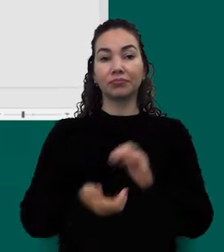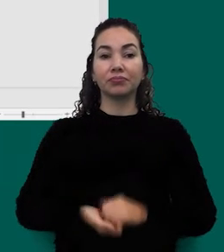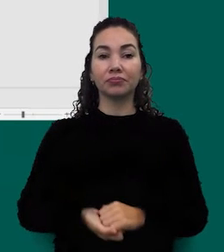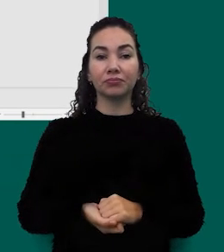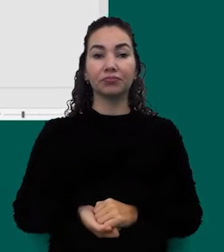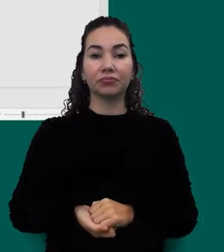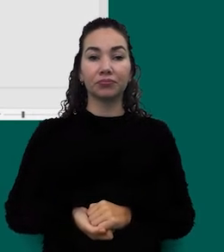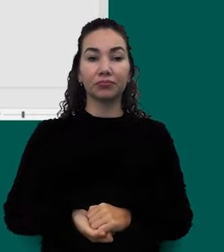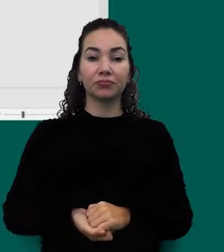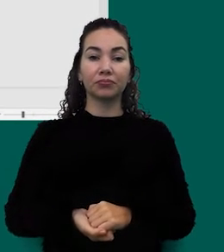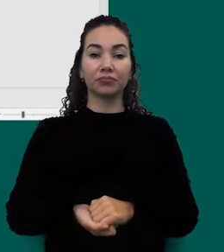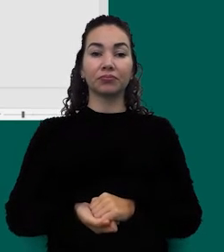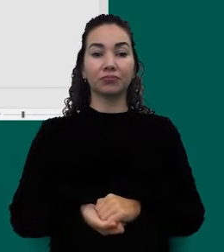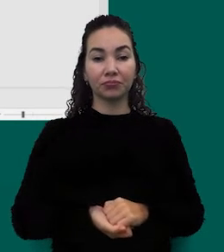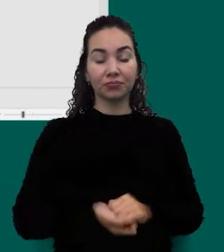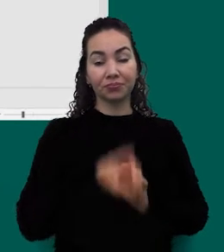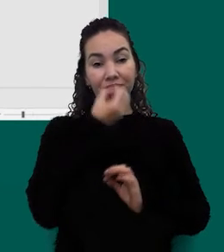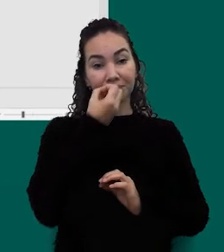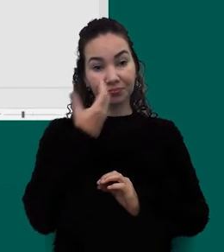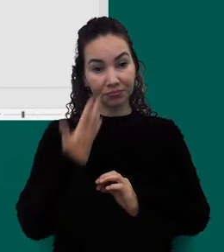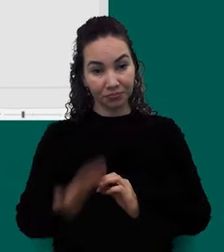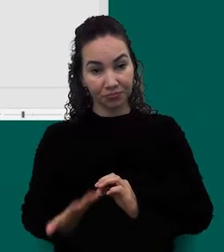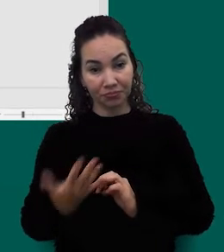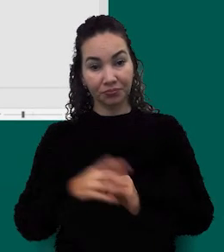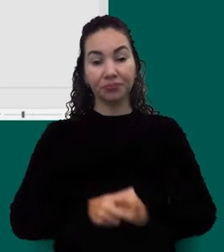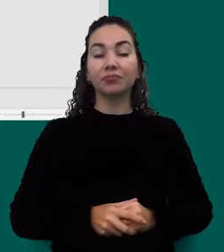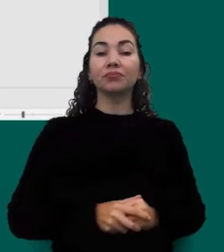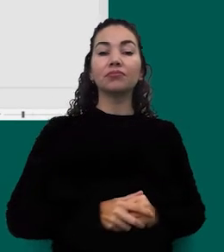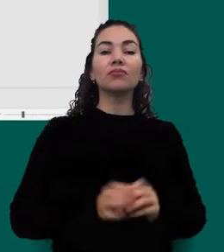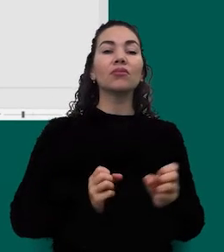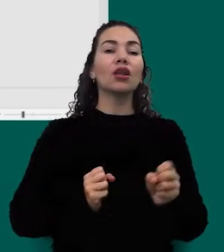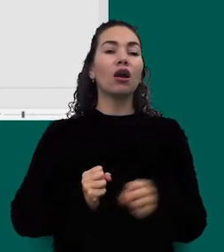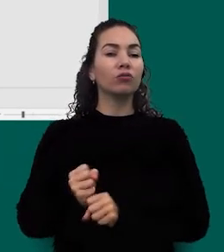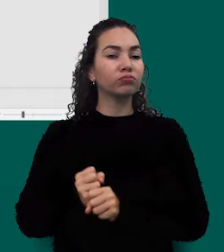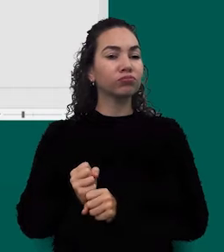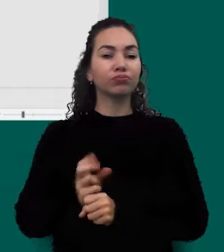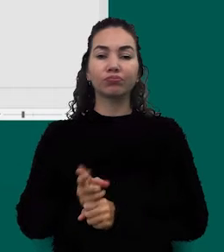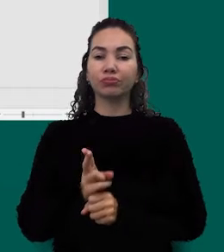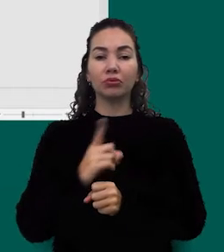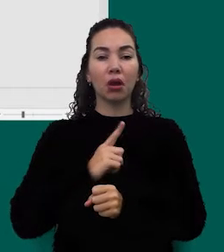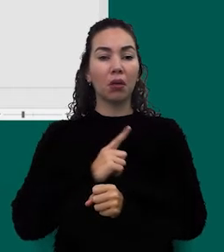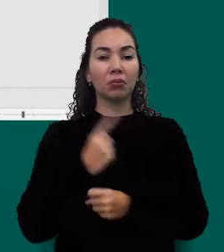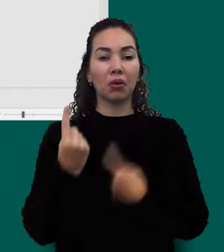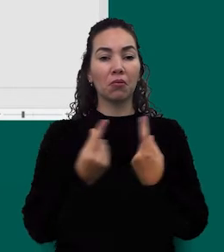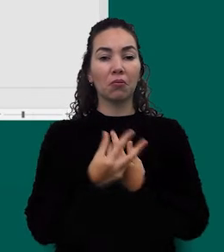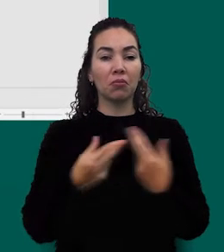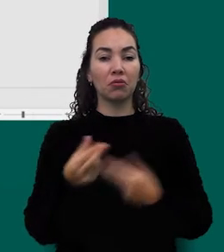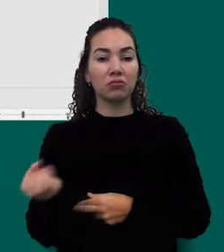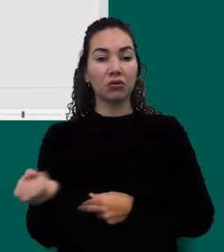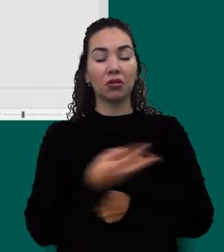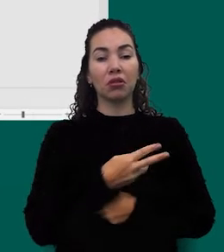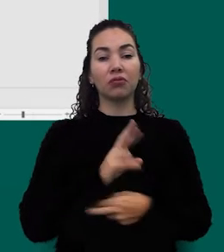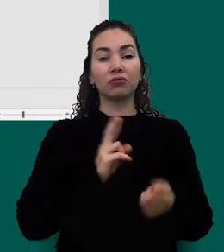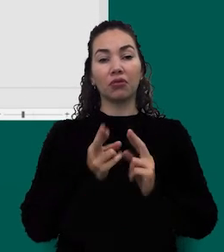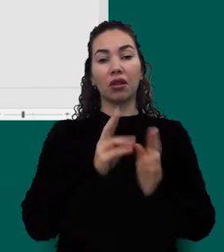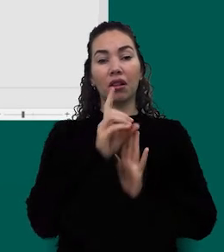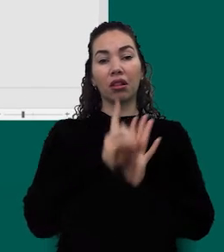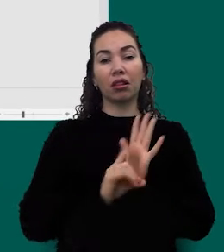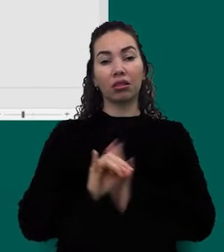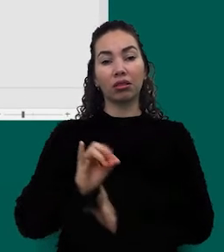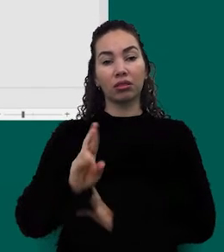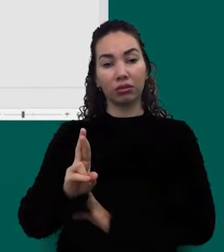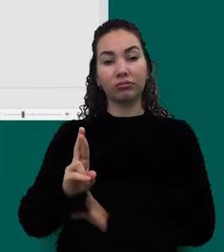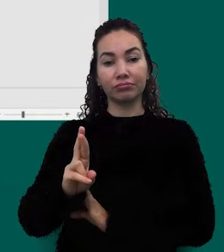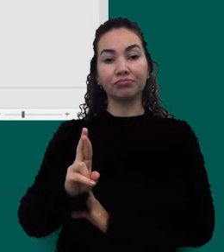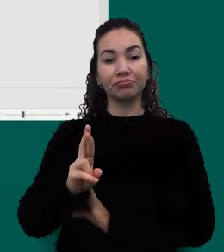Fevale. Bom, todos os anos nós temos algumas novidades relacionadas à declaração do